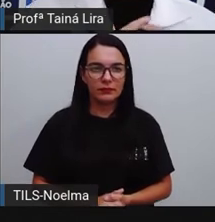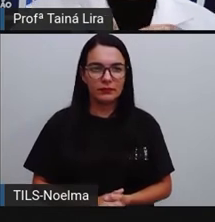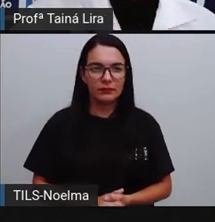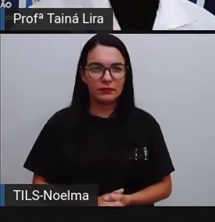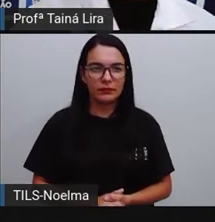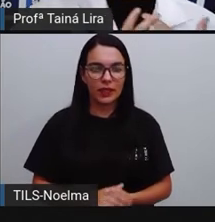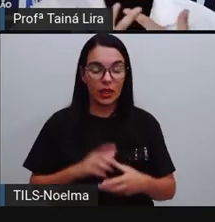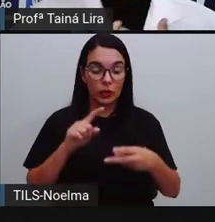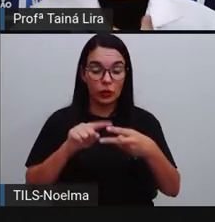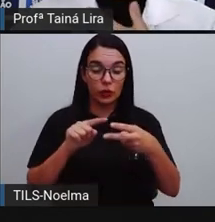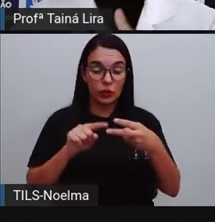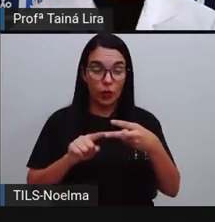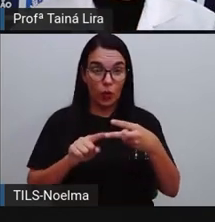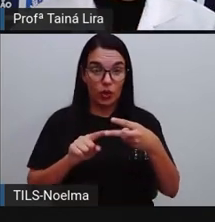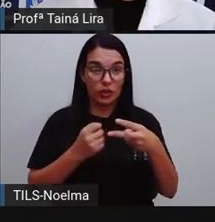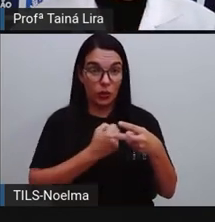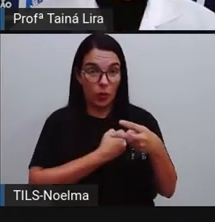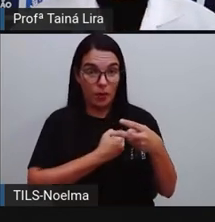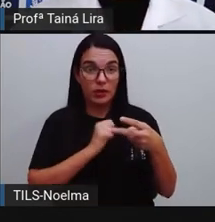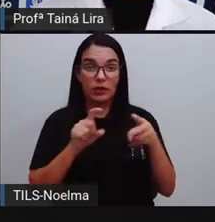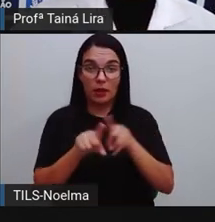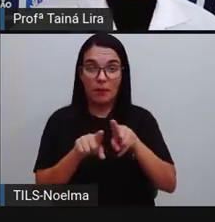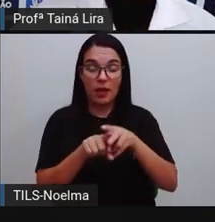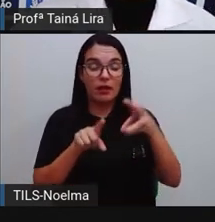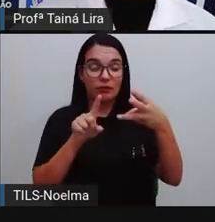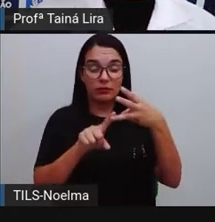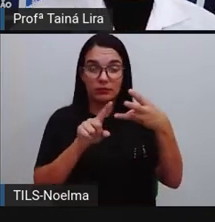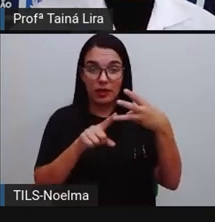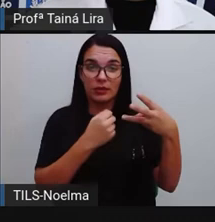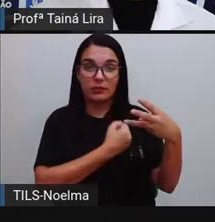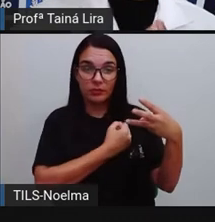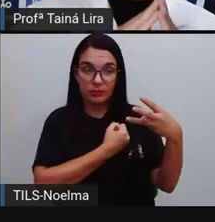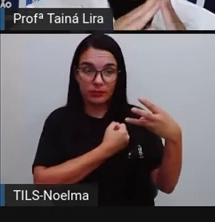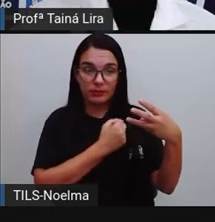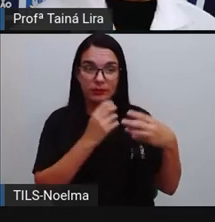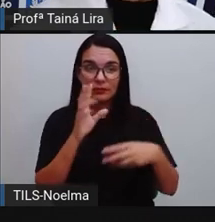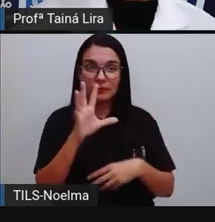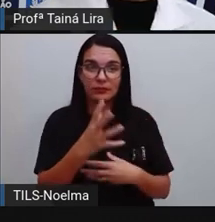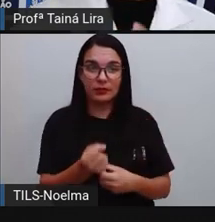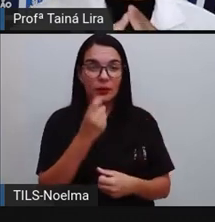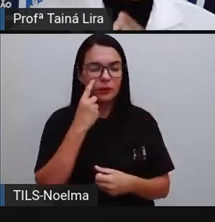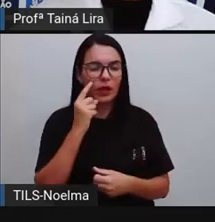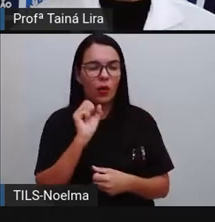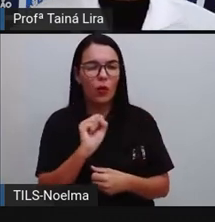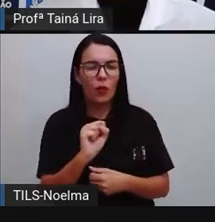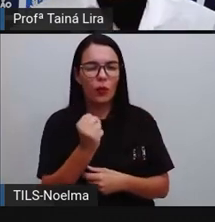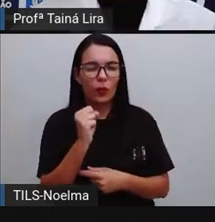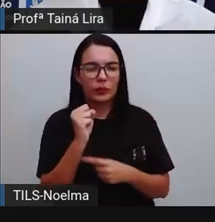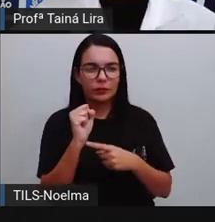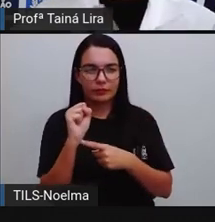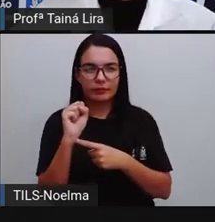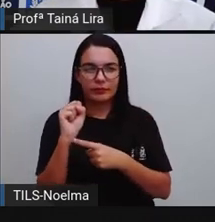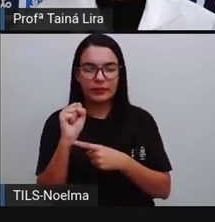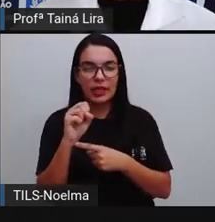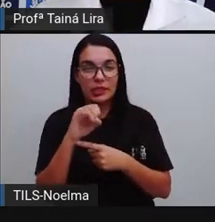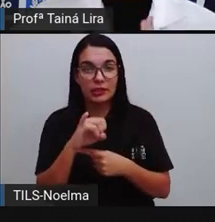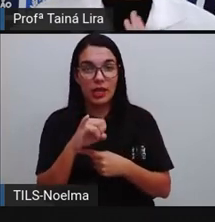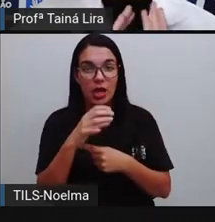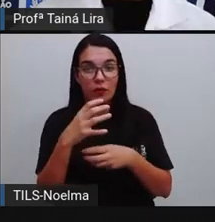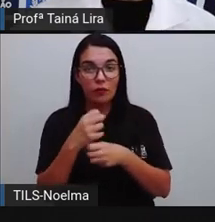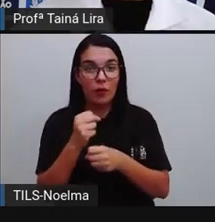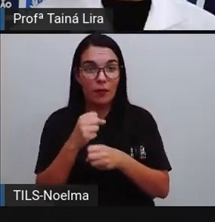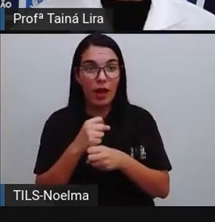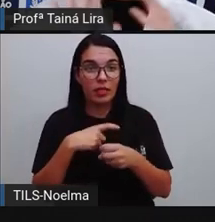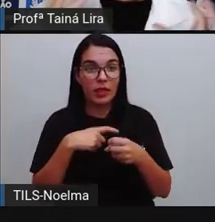com dois e três algarismos utilizando o algarismo 8 Então os números que a gente forma a que